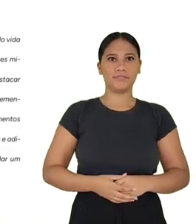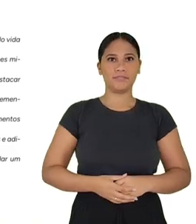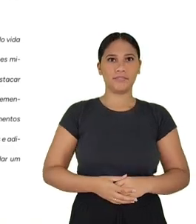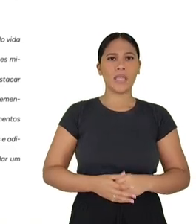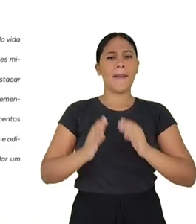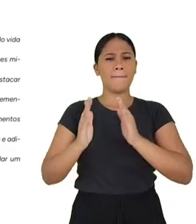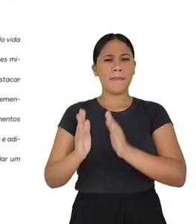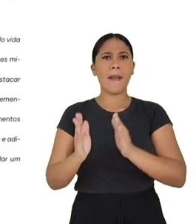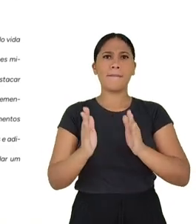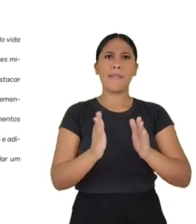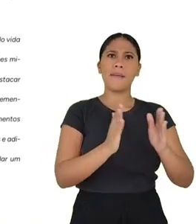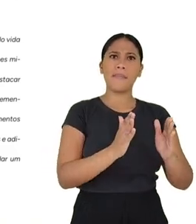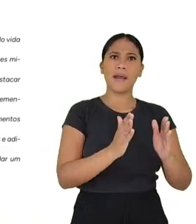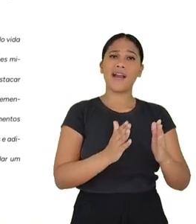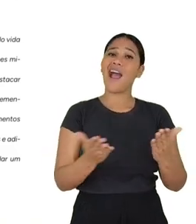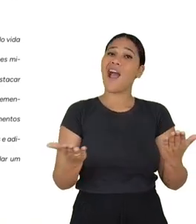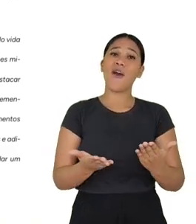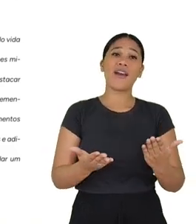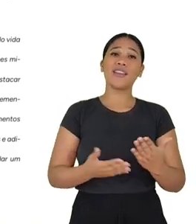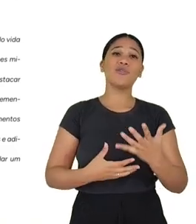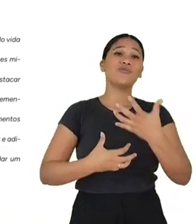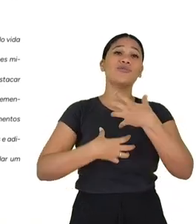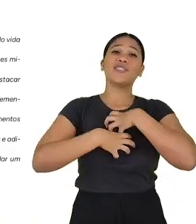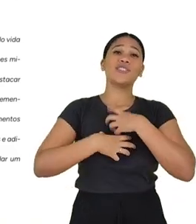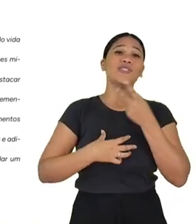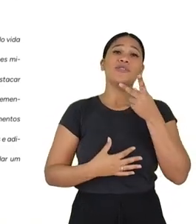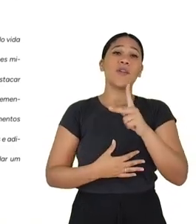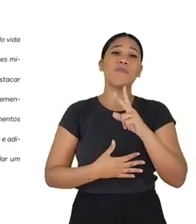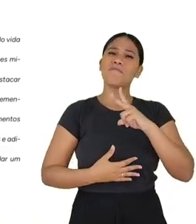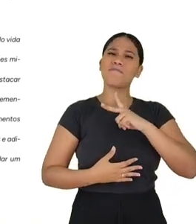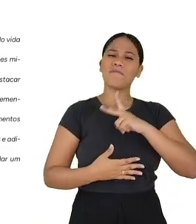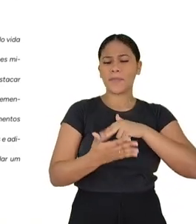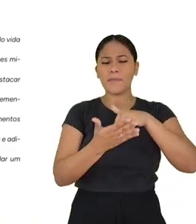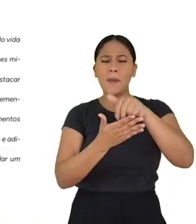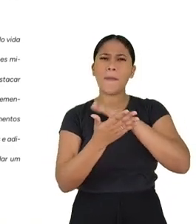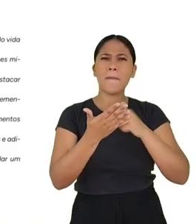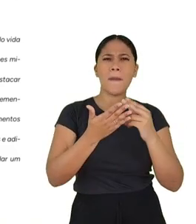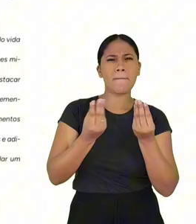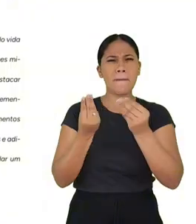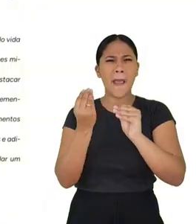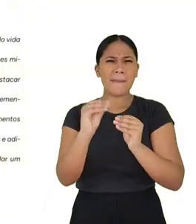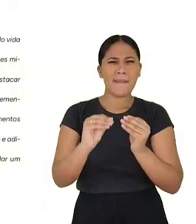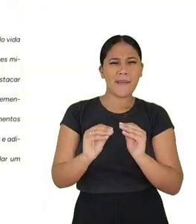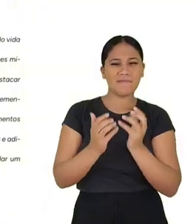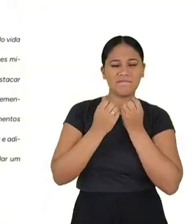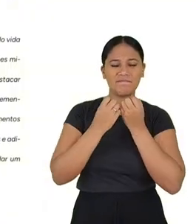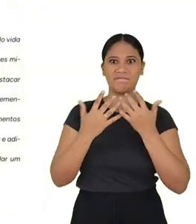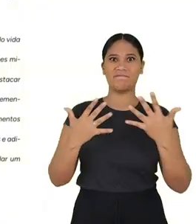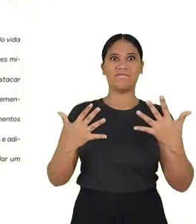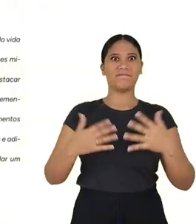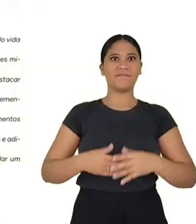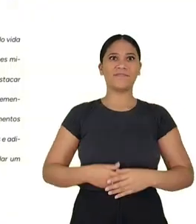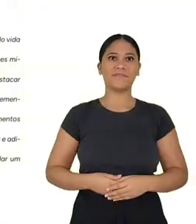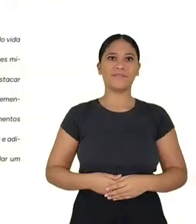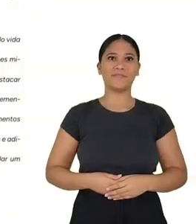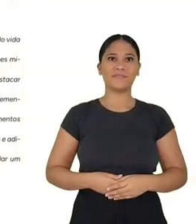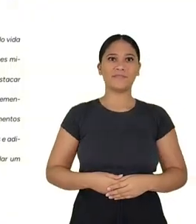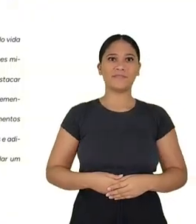pássaro. Após construir a escultura, é hora de personalizar.